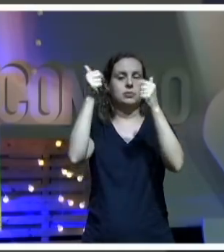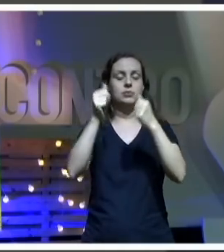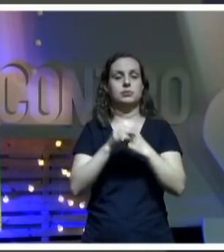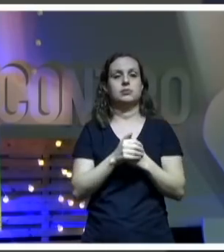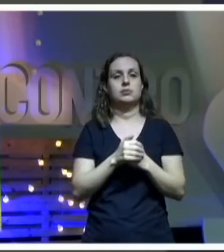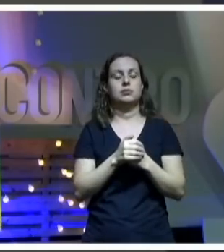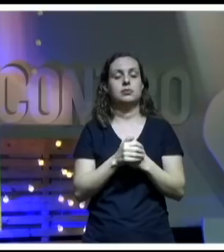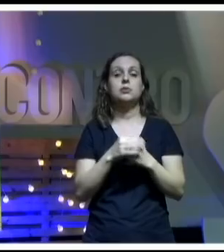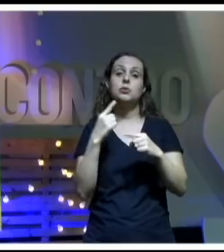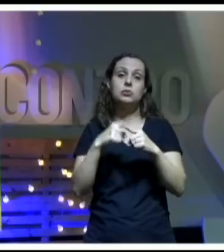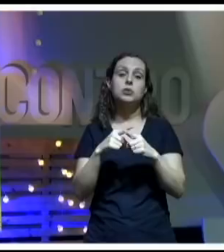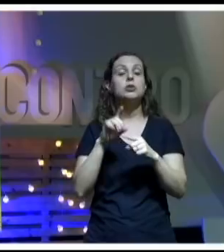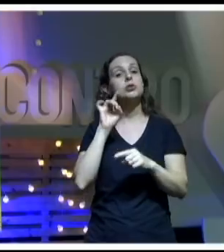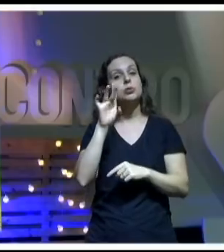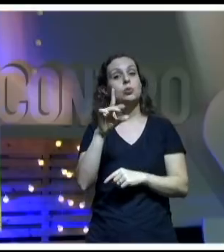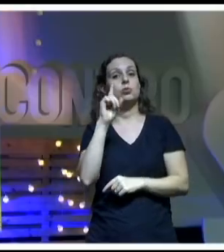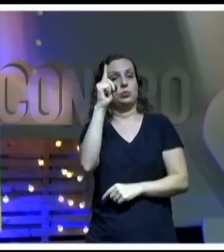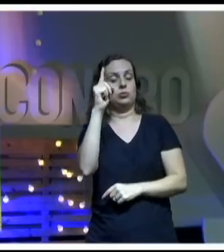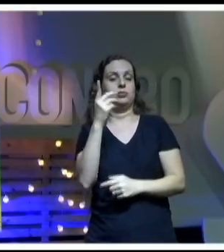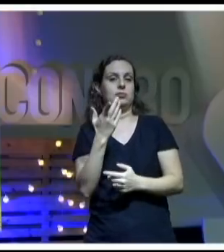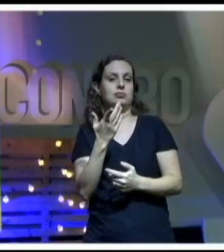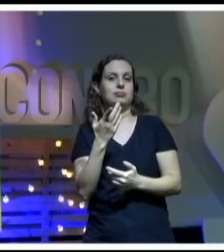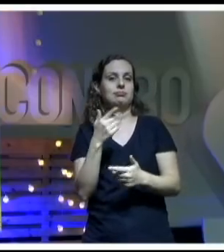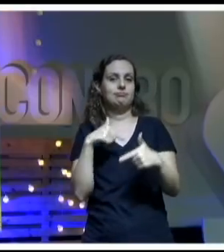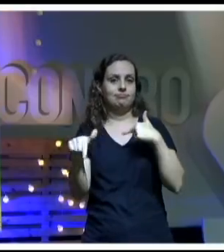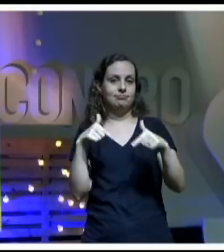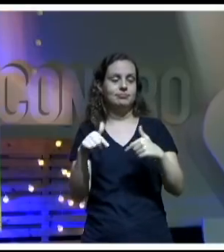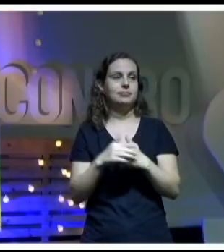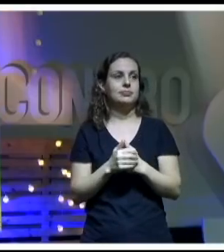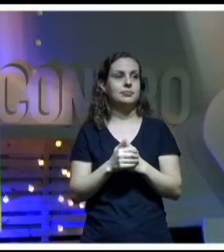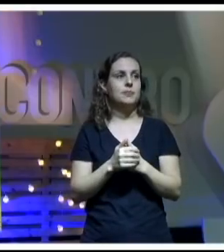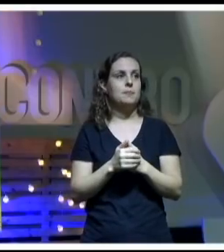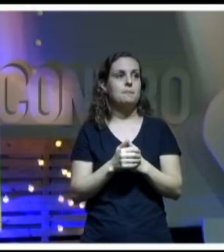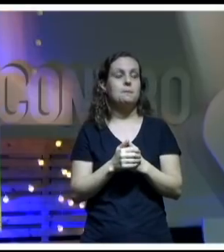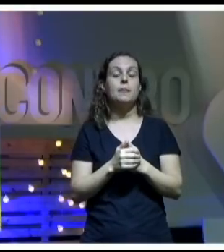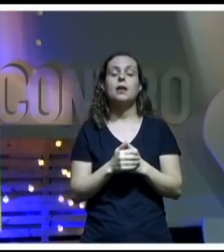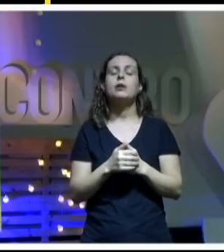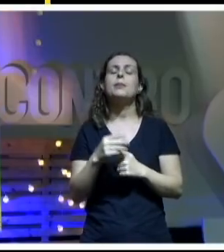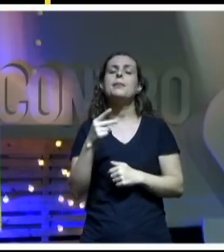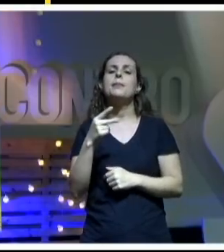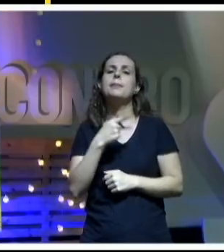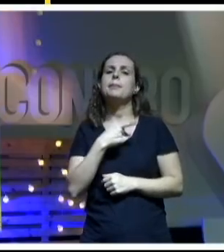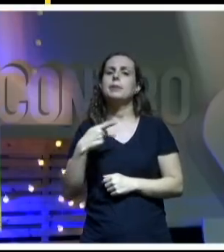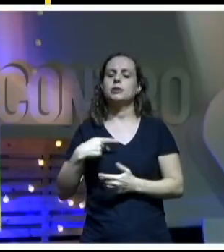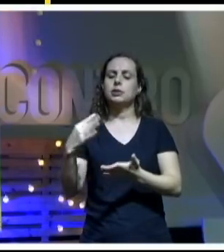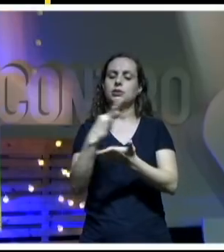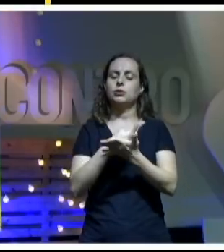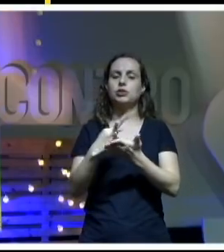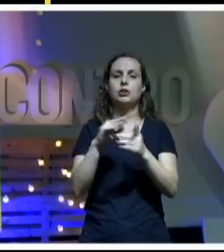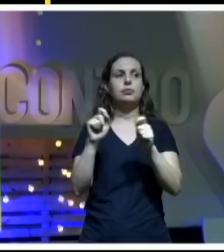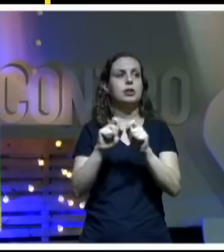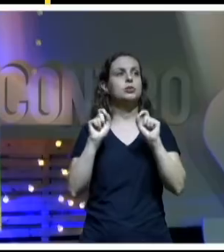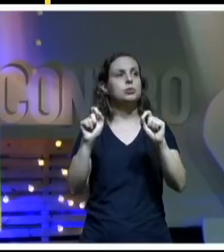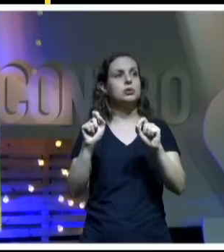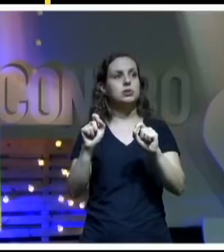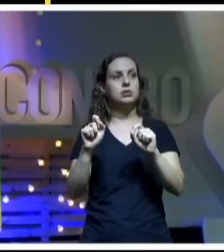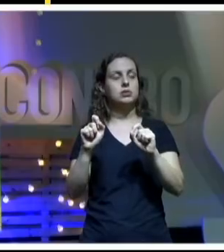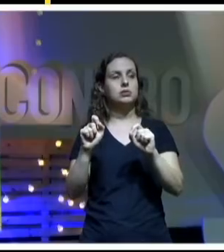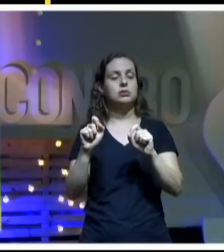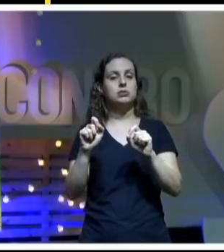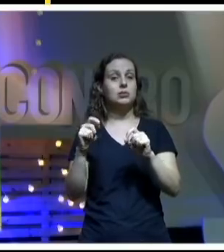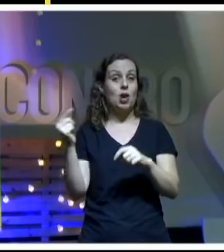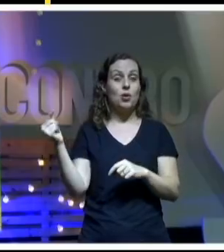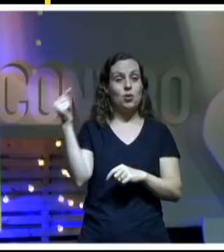por que ele só faz esse trabalho que mostrei pra vocês o que um pastor e teólogo faz esse caminho aqui ó